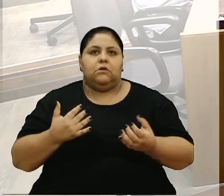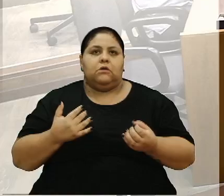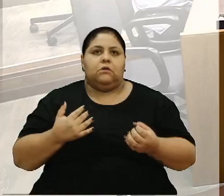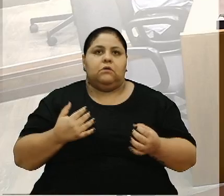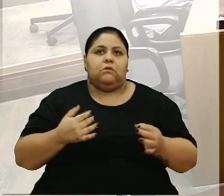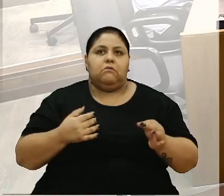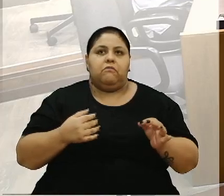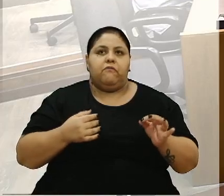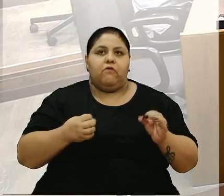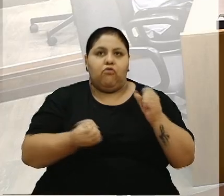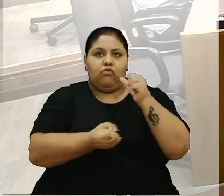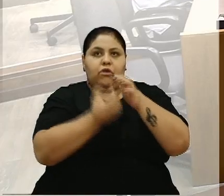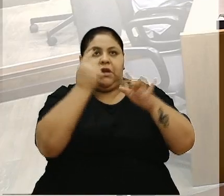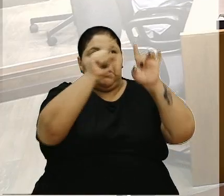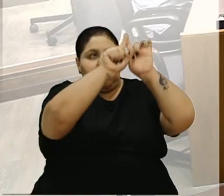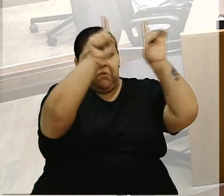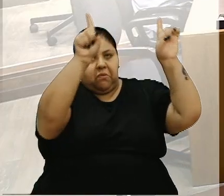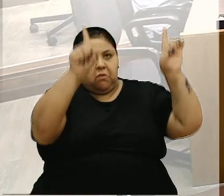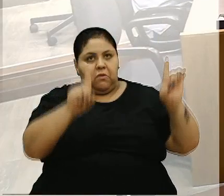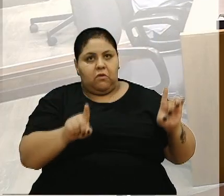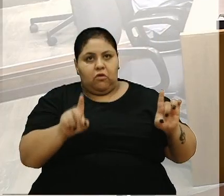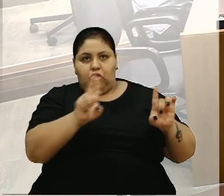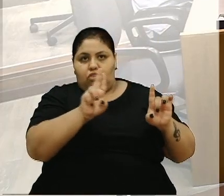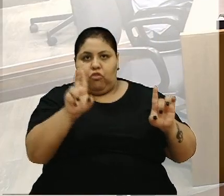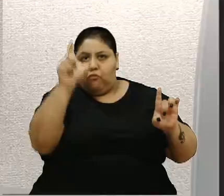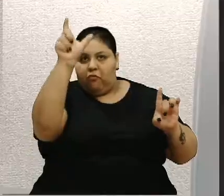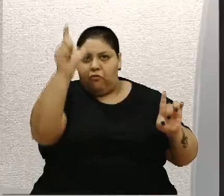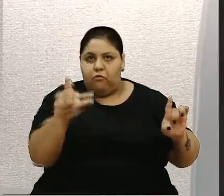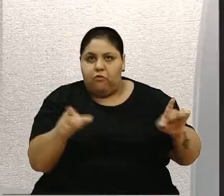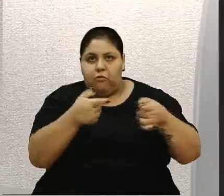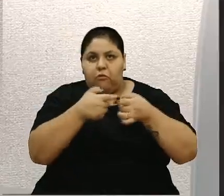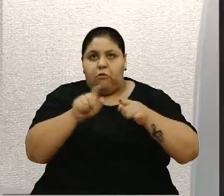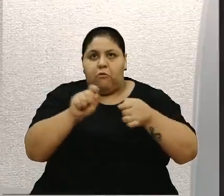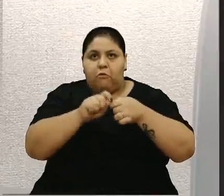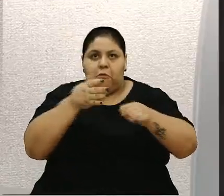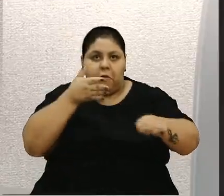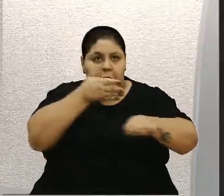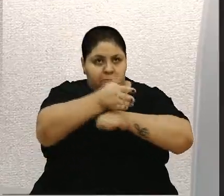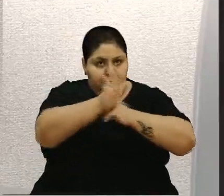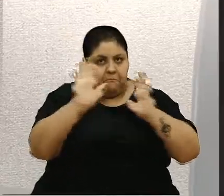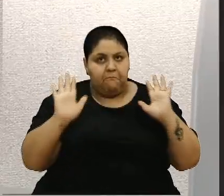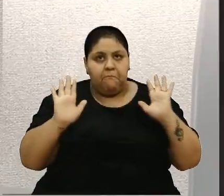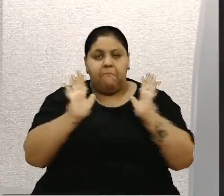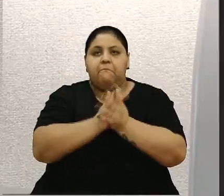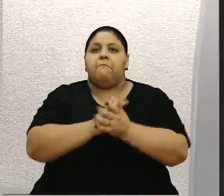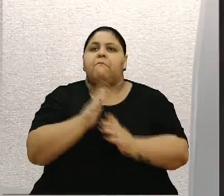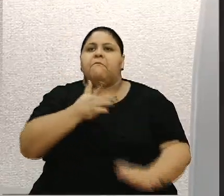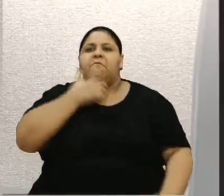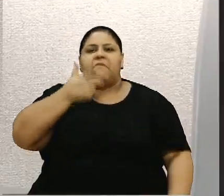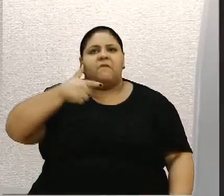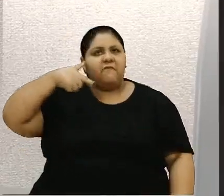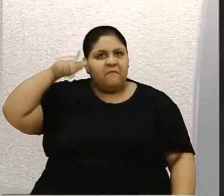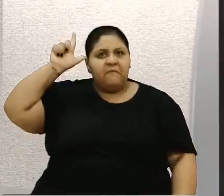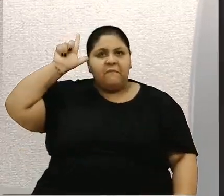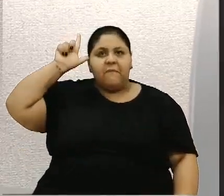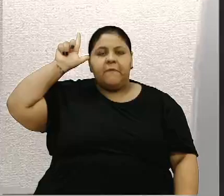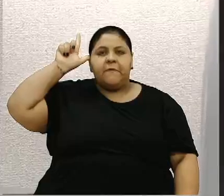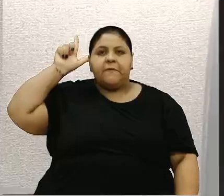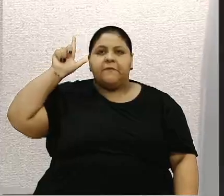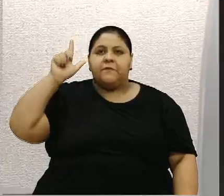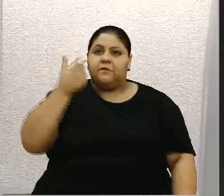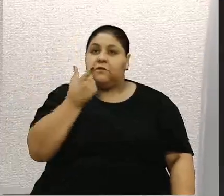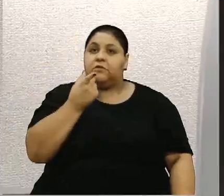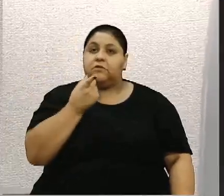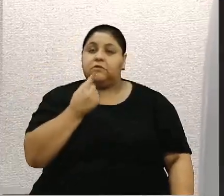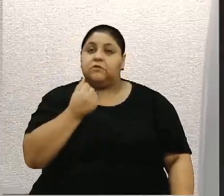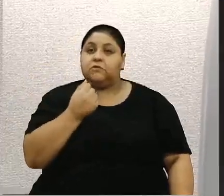né? Já estão nomeando pessoas, mas faz parte. Quando eu falei ontem sobre a verba dos